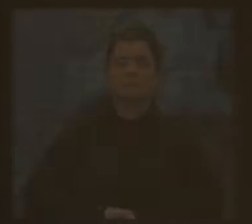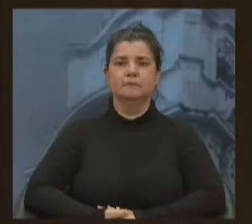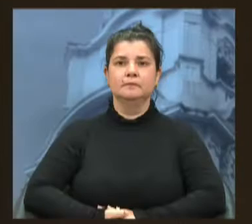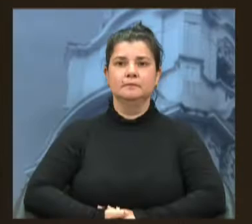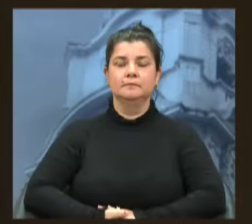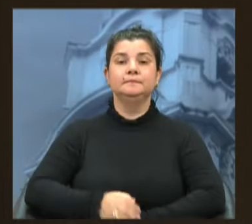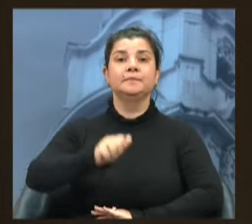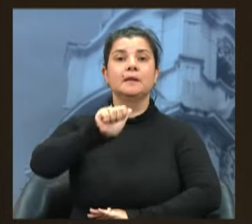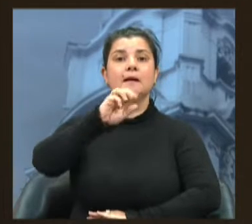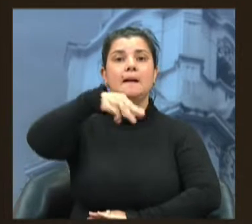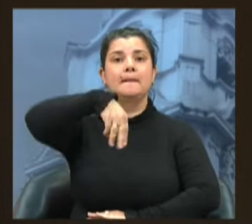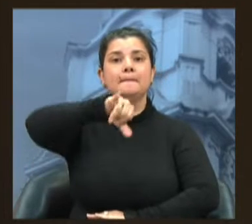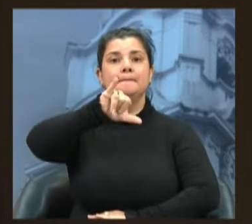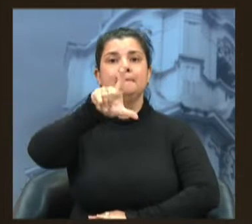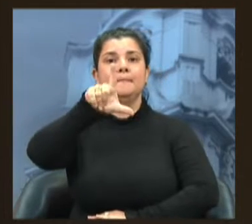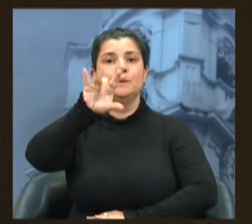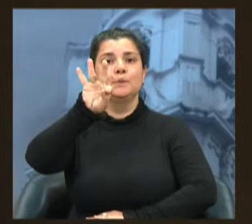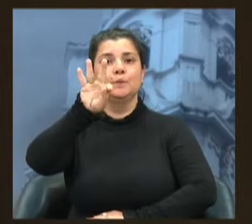Hamilton Melo da Silva.